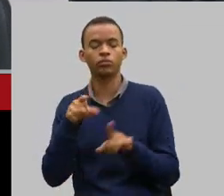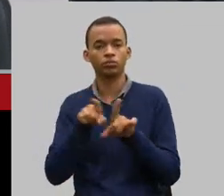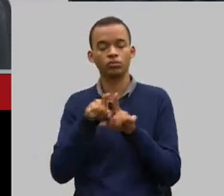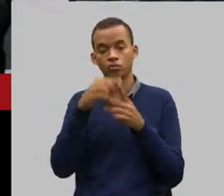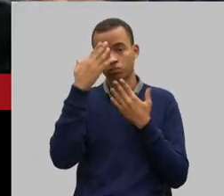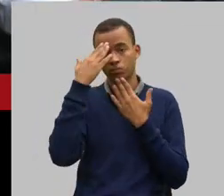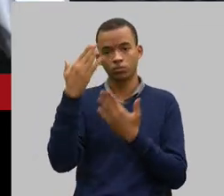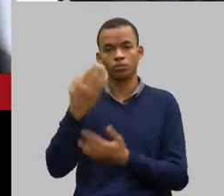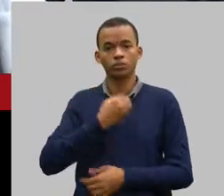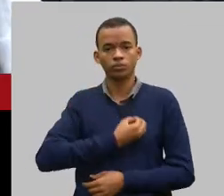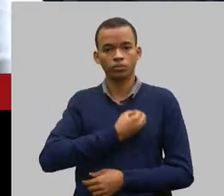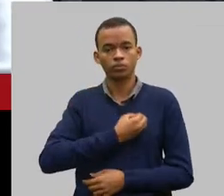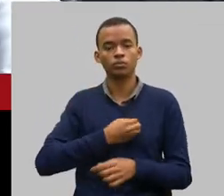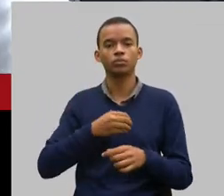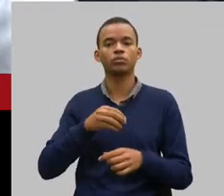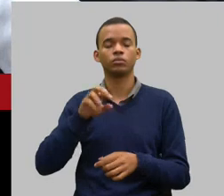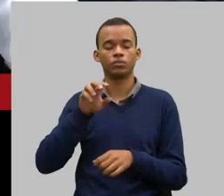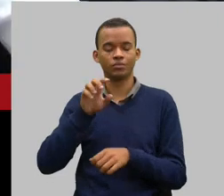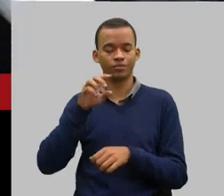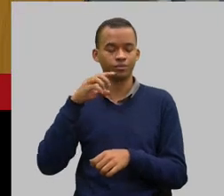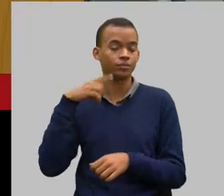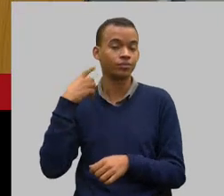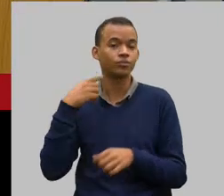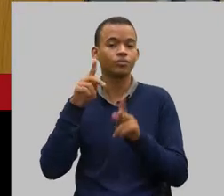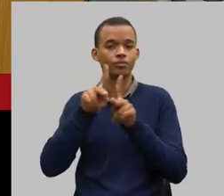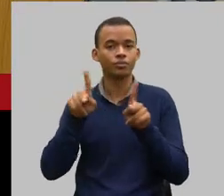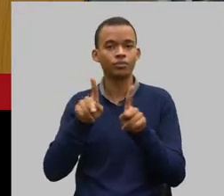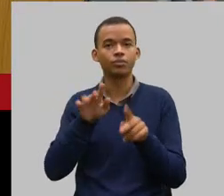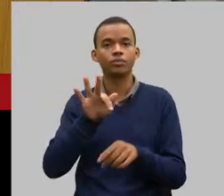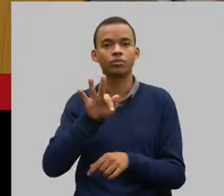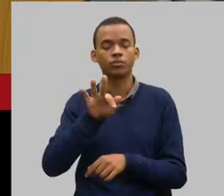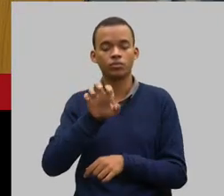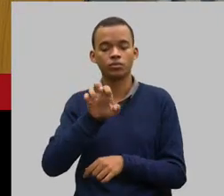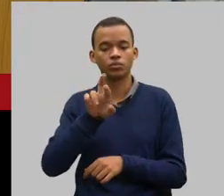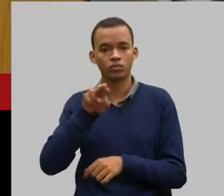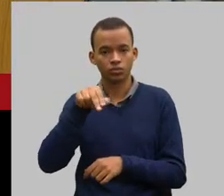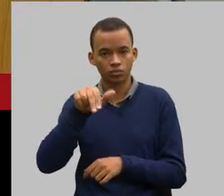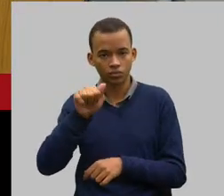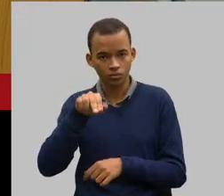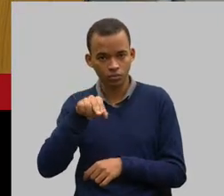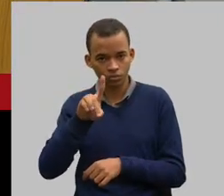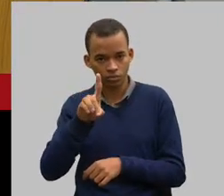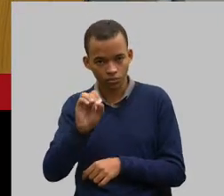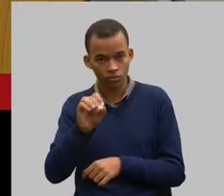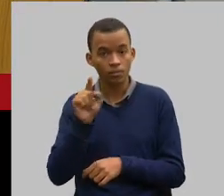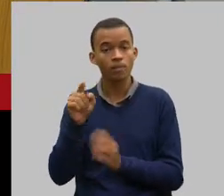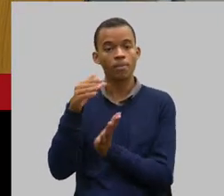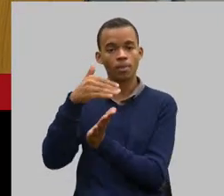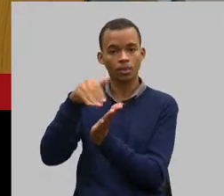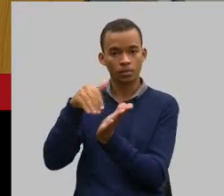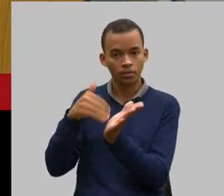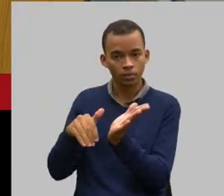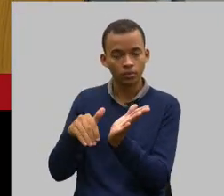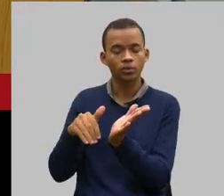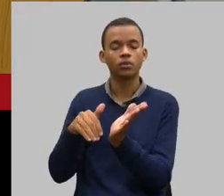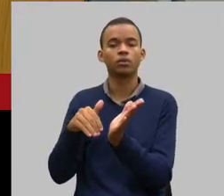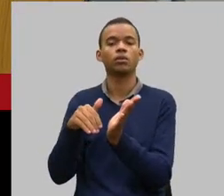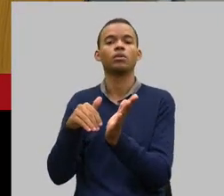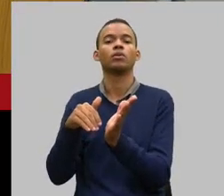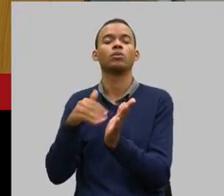Fernando passali diavel secretário de estado de desenvolvimento